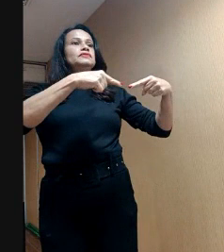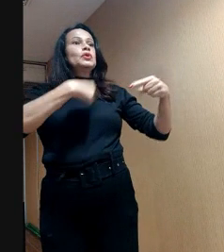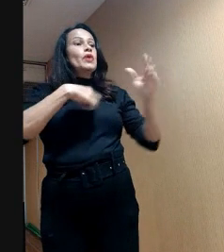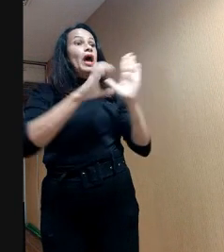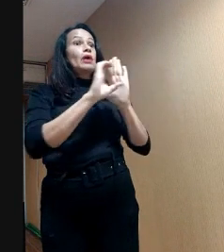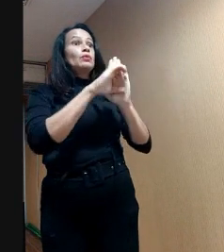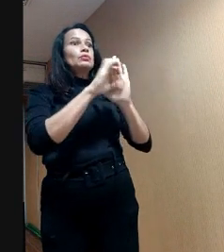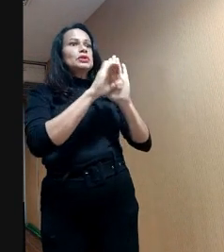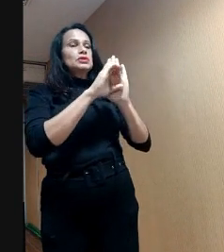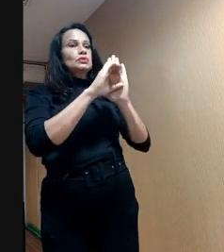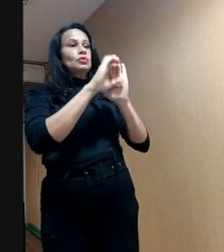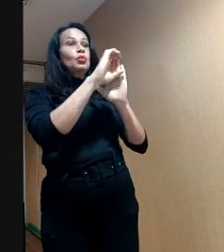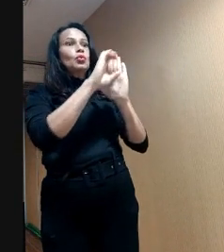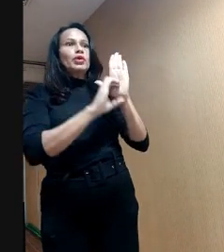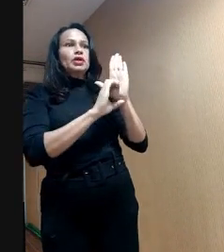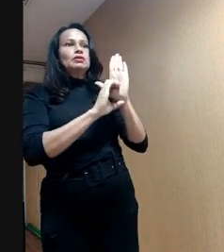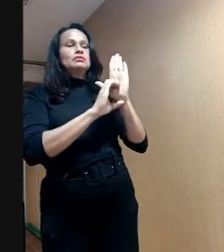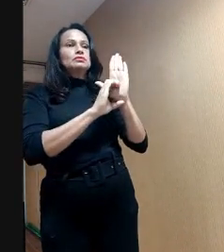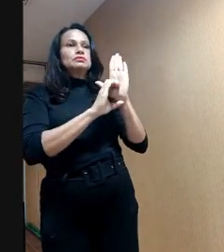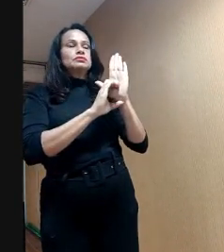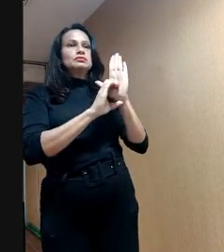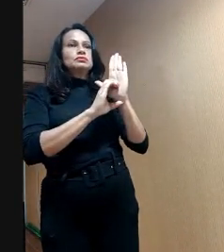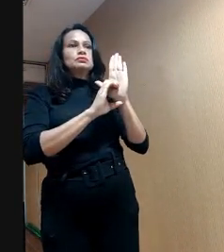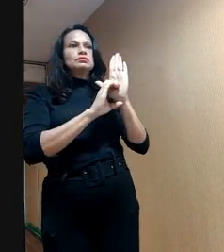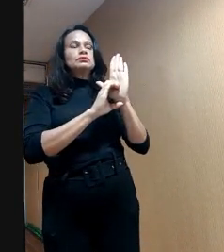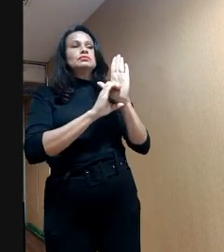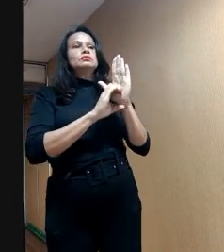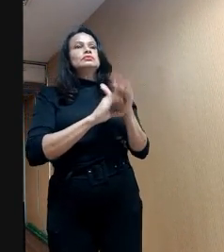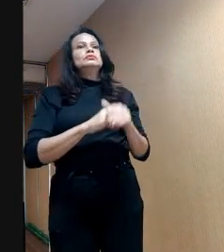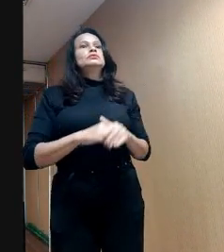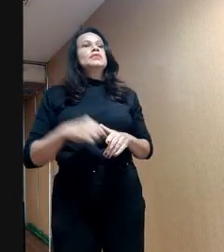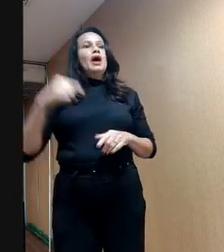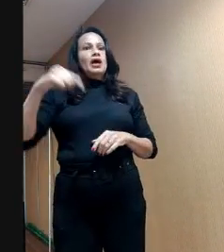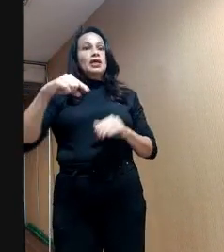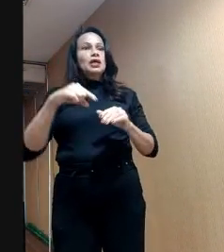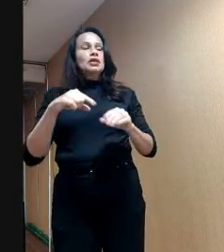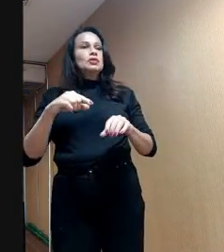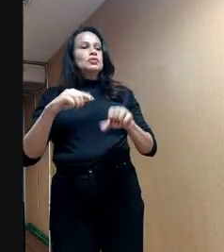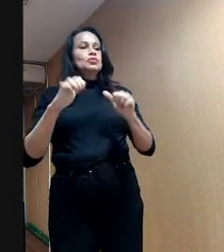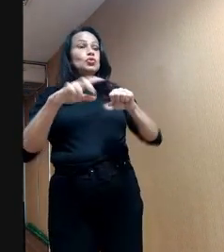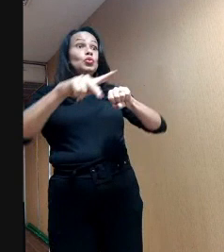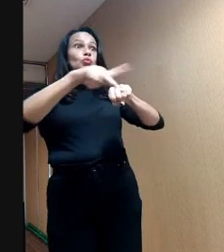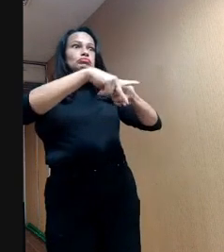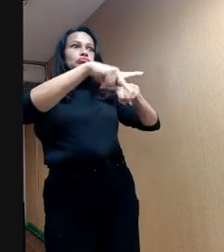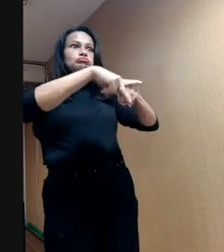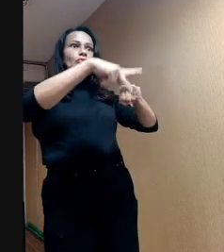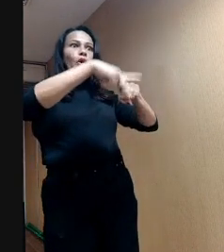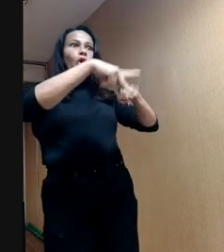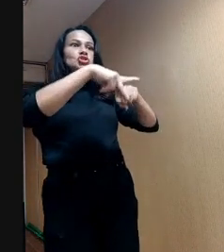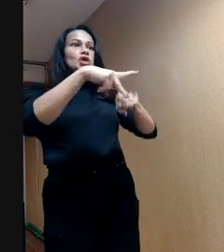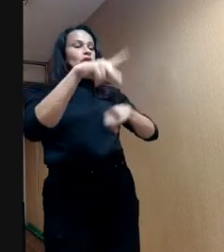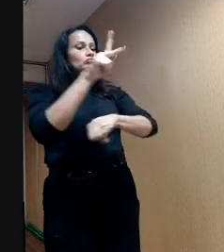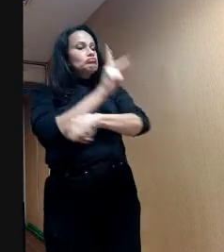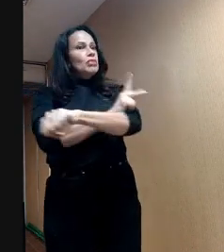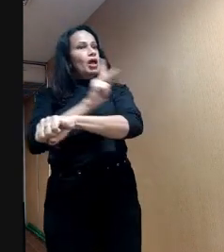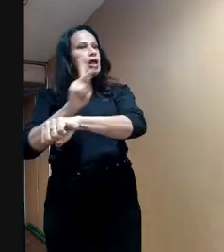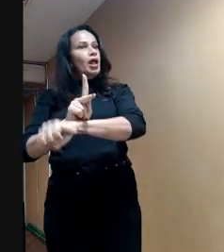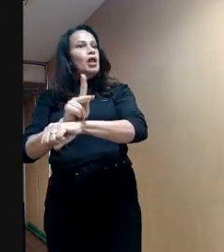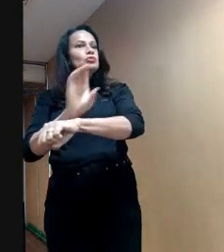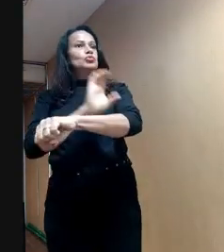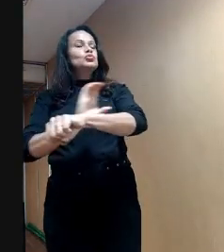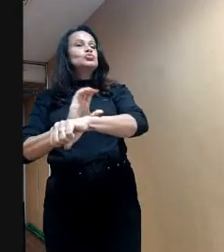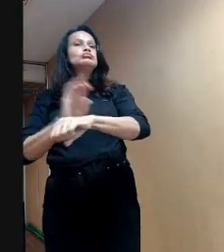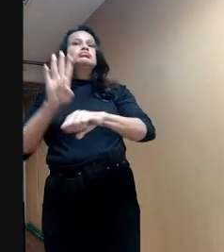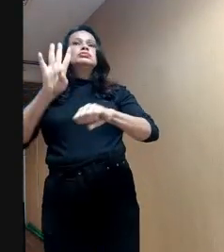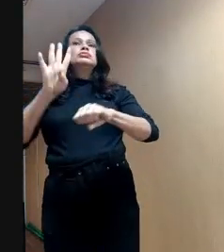curricularização da extensão no âmbito do projeto pedagógico de curso em matemática. E por não dizer,